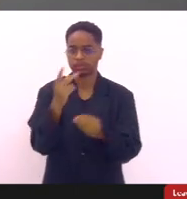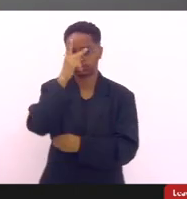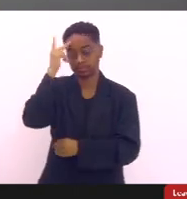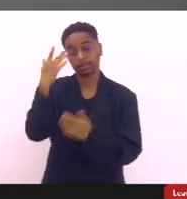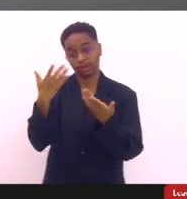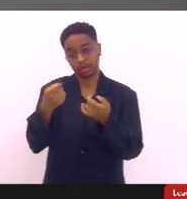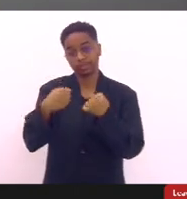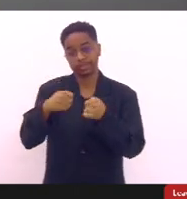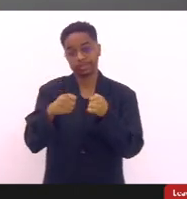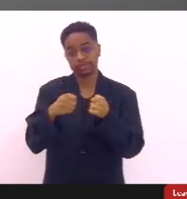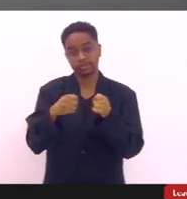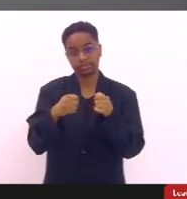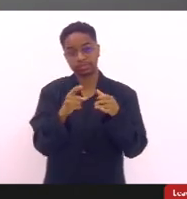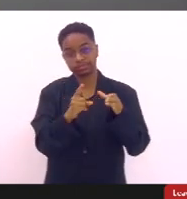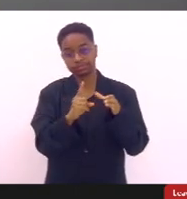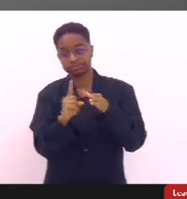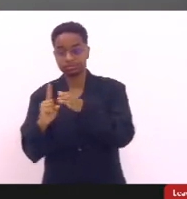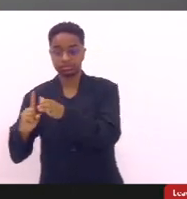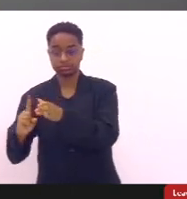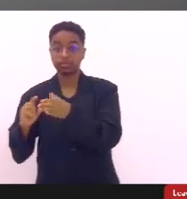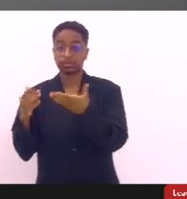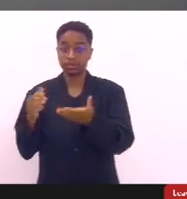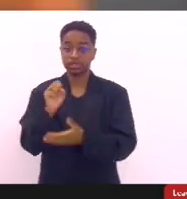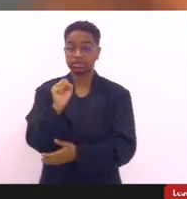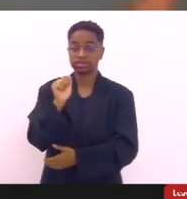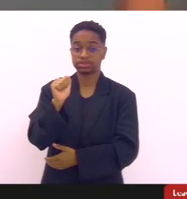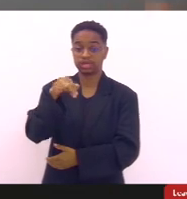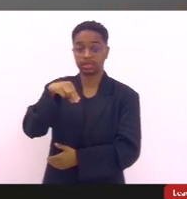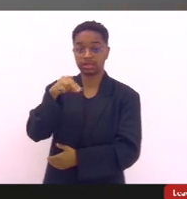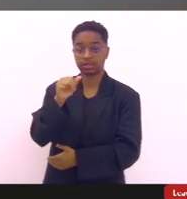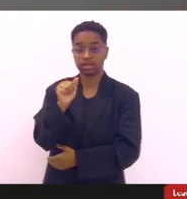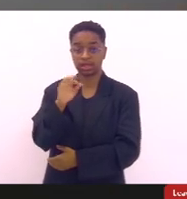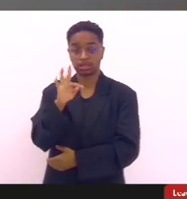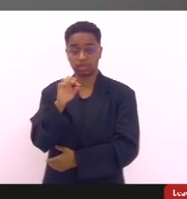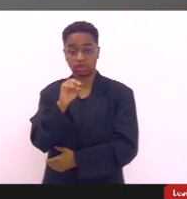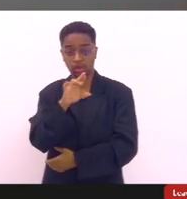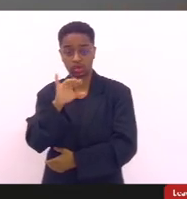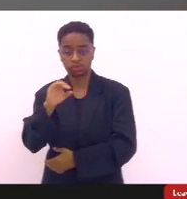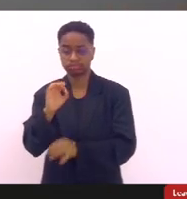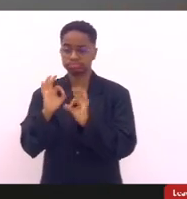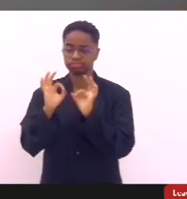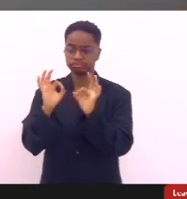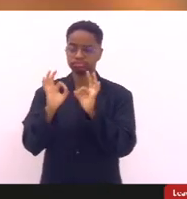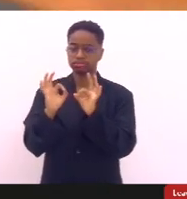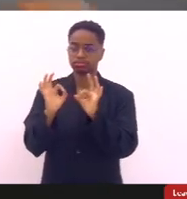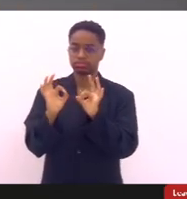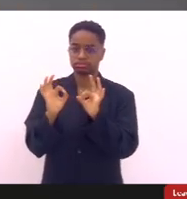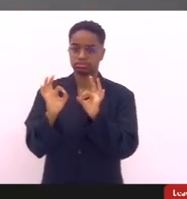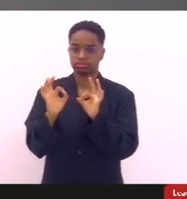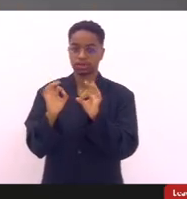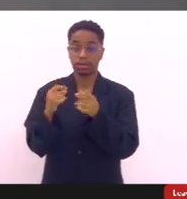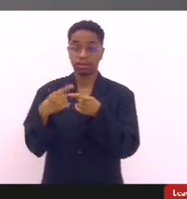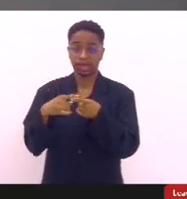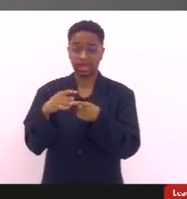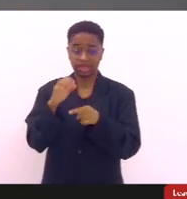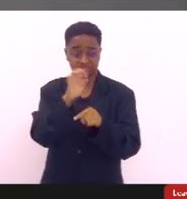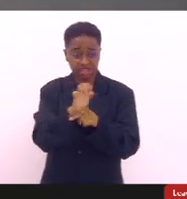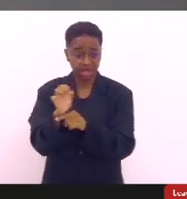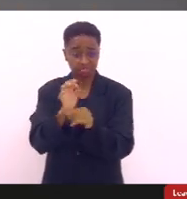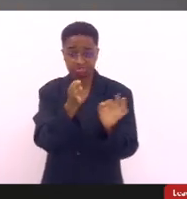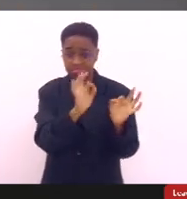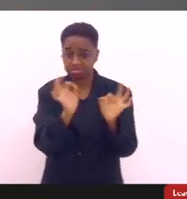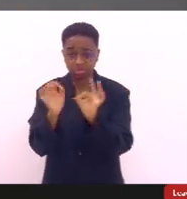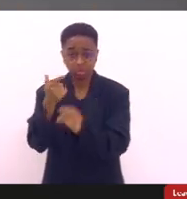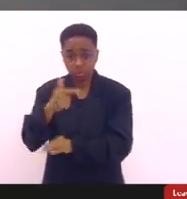de isolamento. Então, o sanatório é uma pérola que se tem. Nenhum Estado tem isso